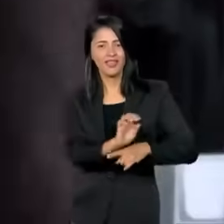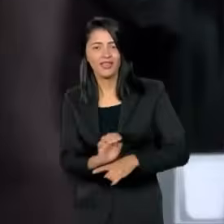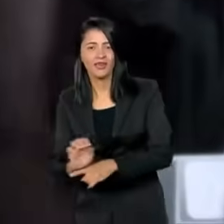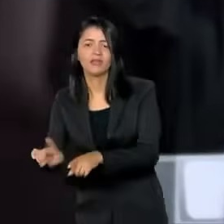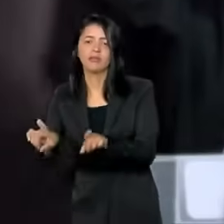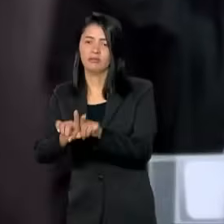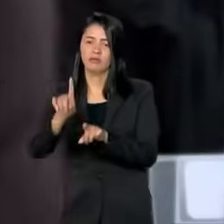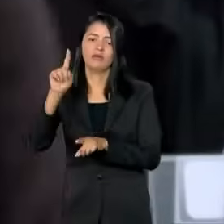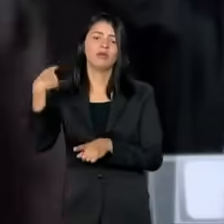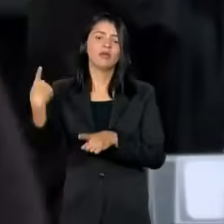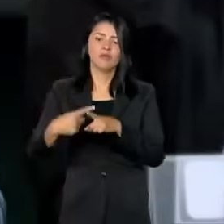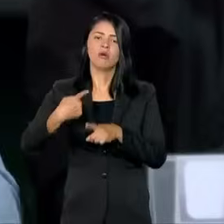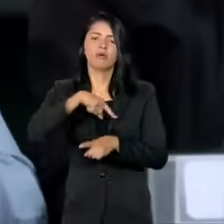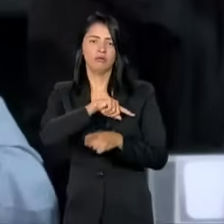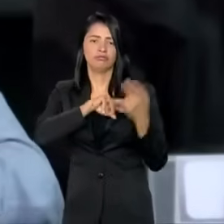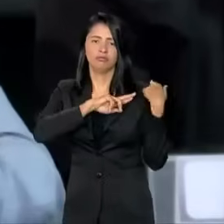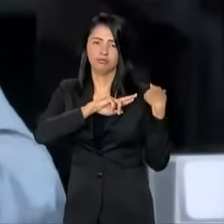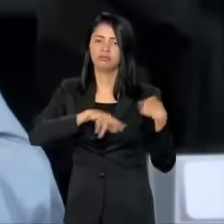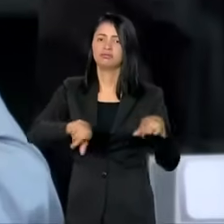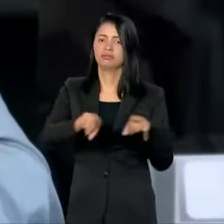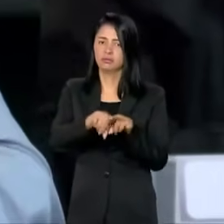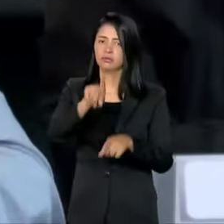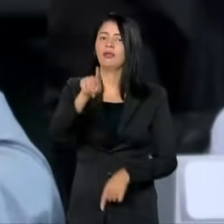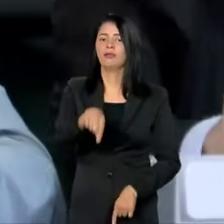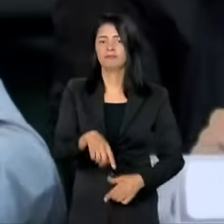é da nossa responsabilidade.